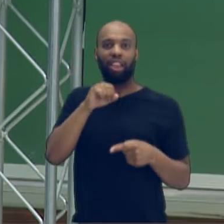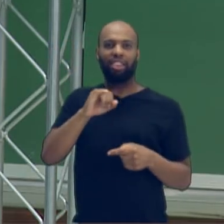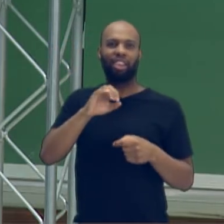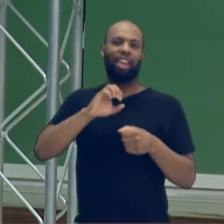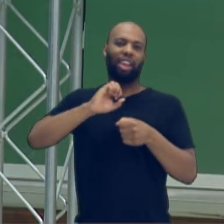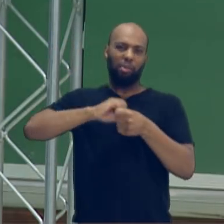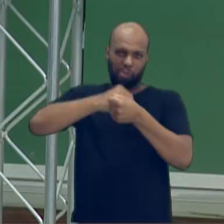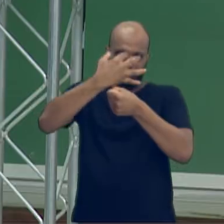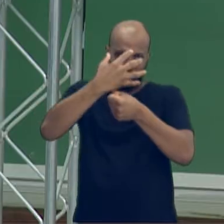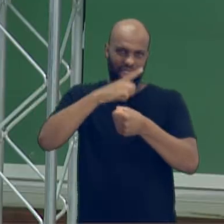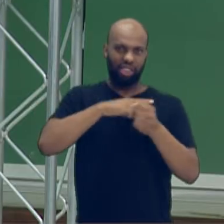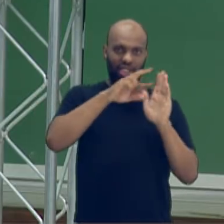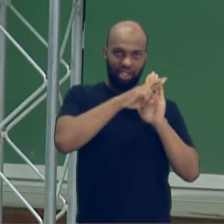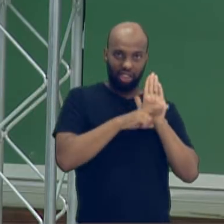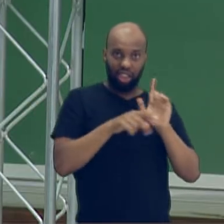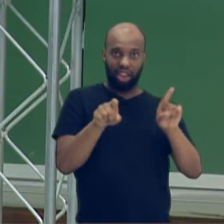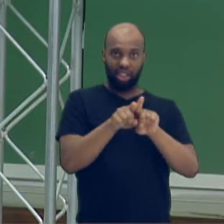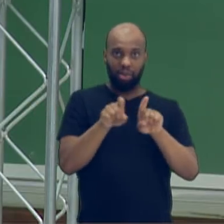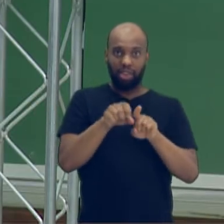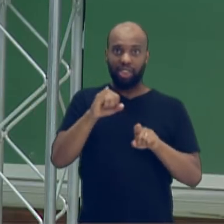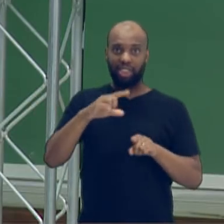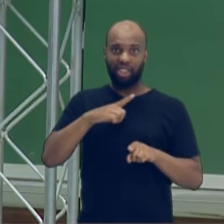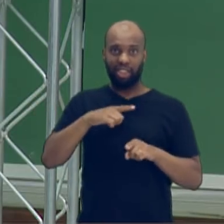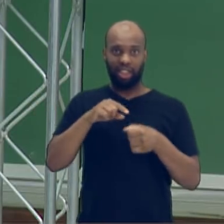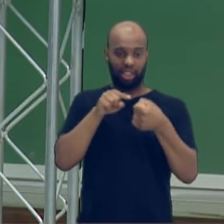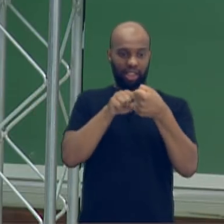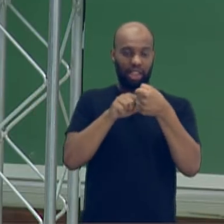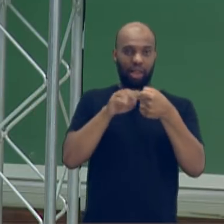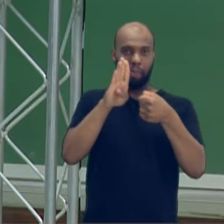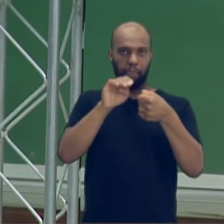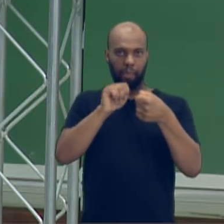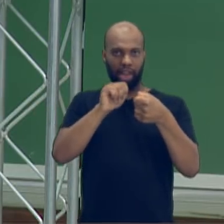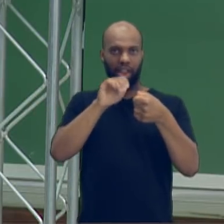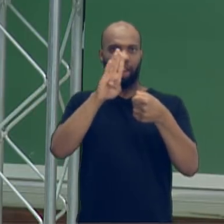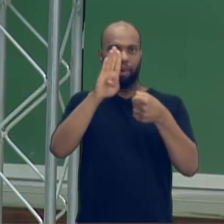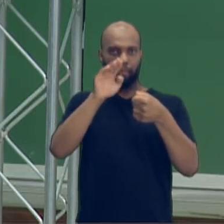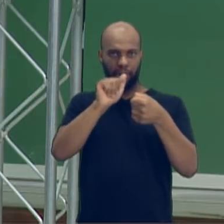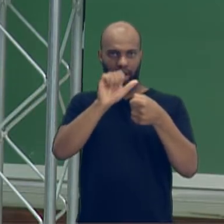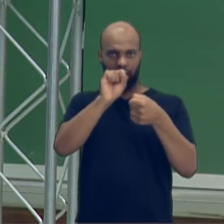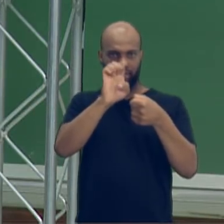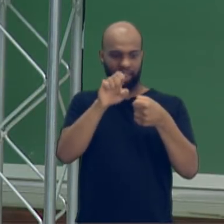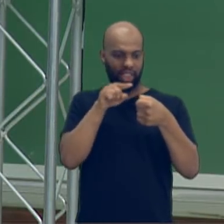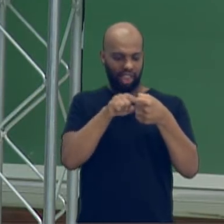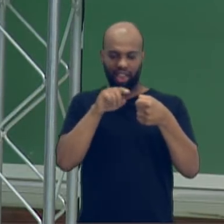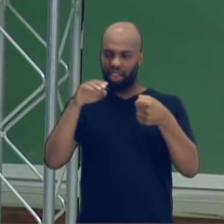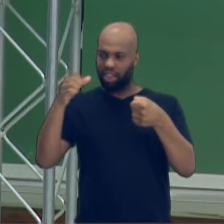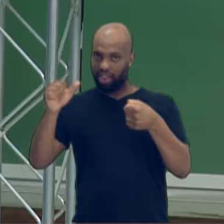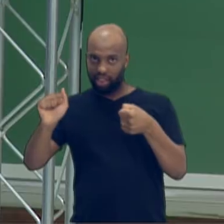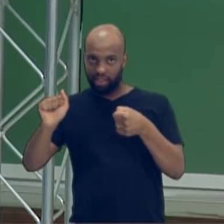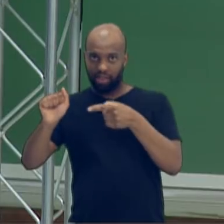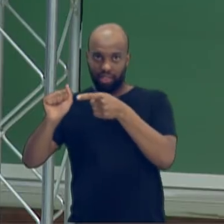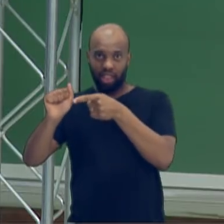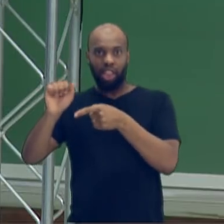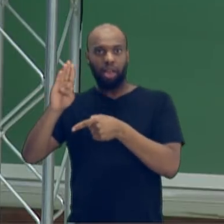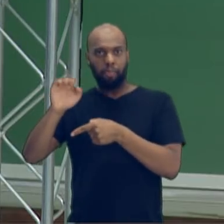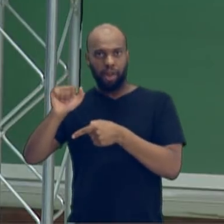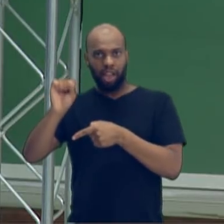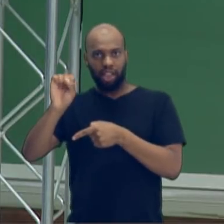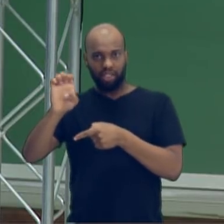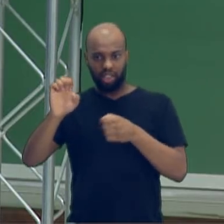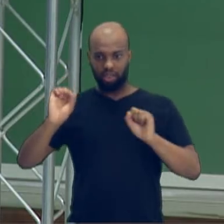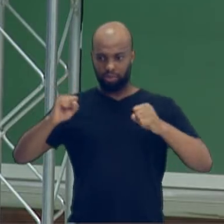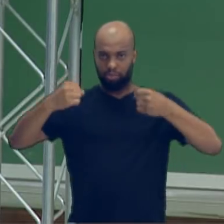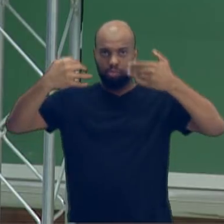produto de potências com bases iguais, a gente mantém a base e soma os expoentes, por isso apareceu aqui x elevado à